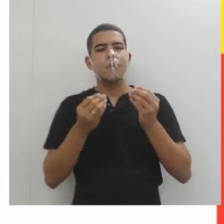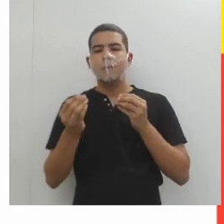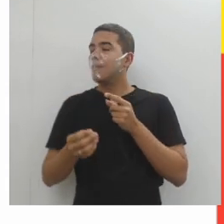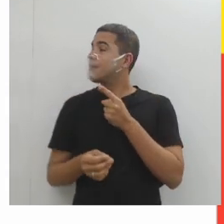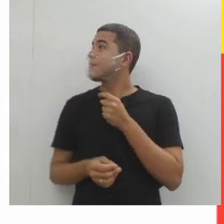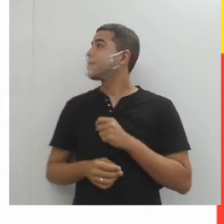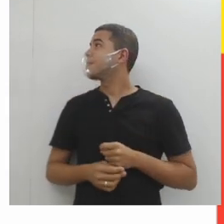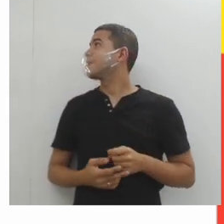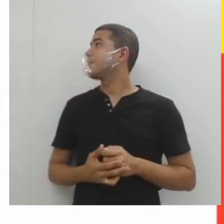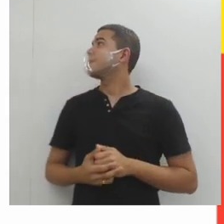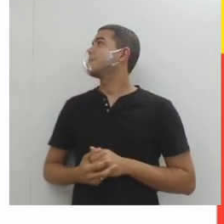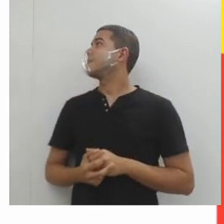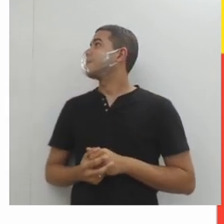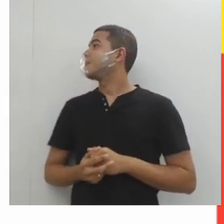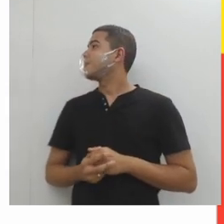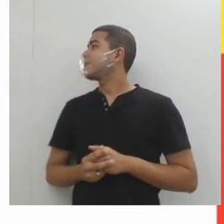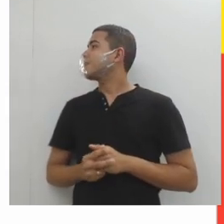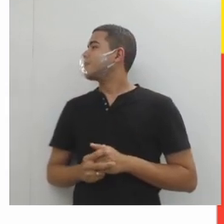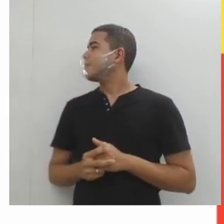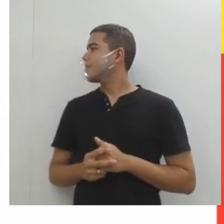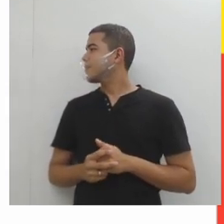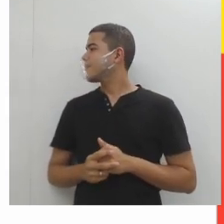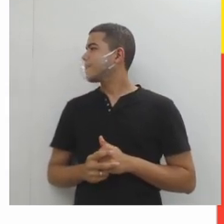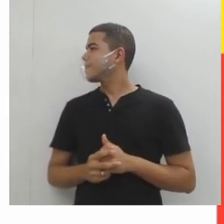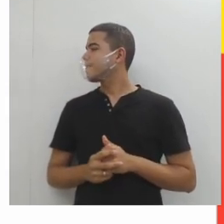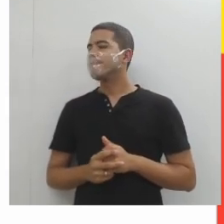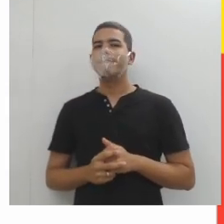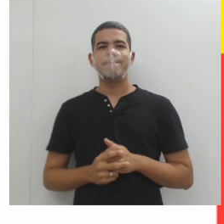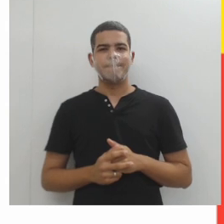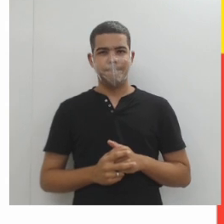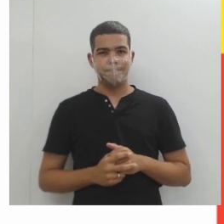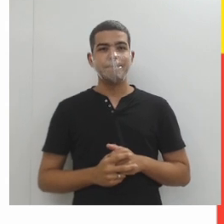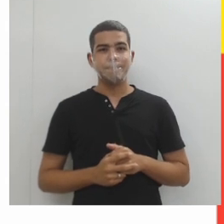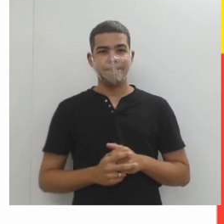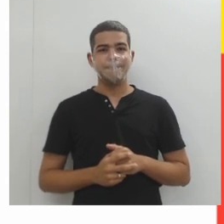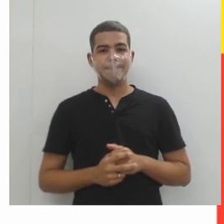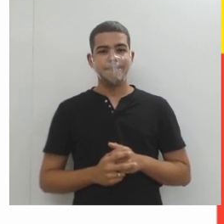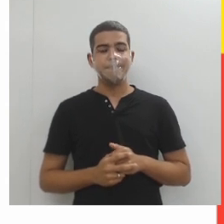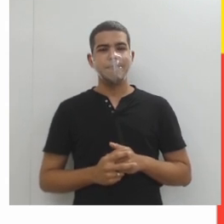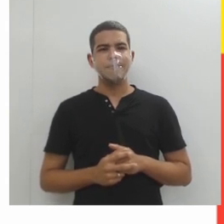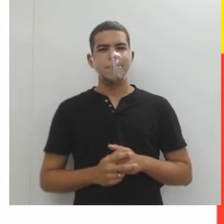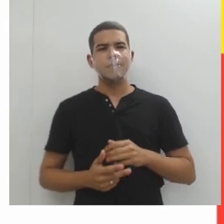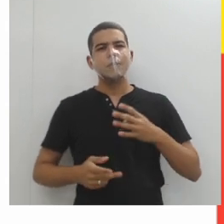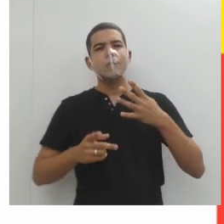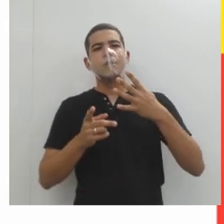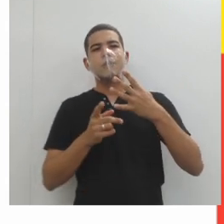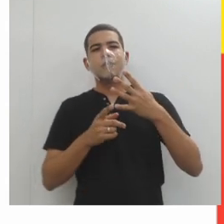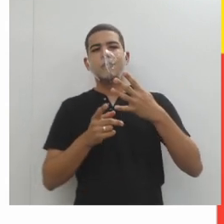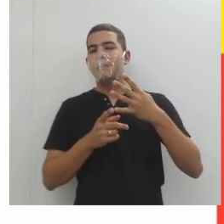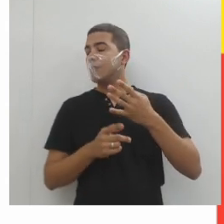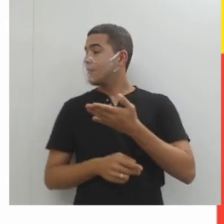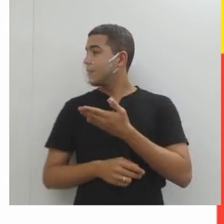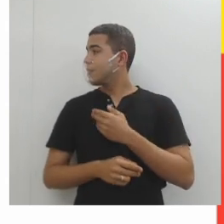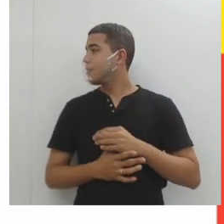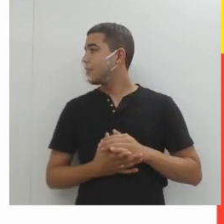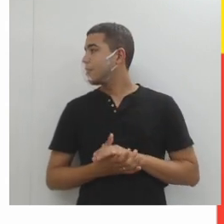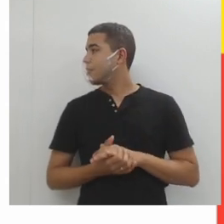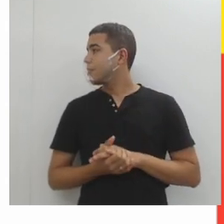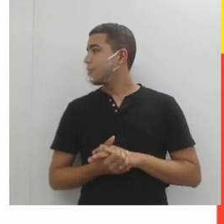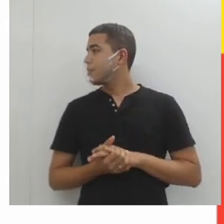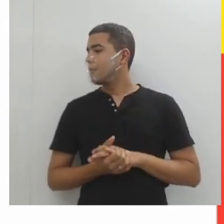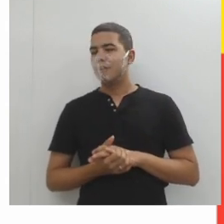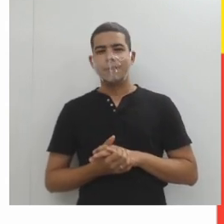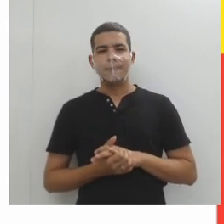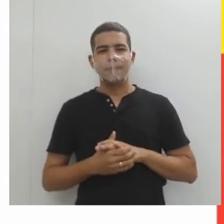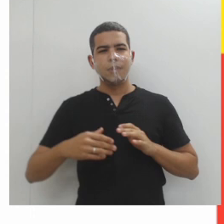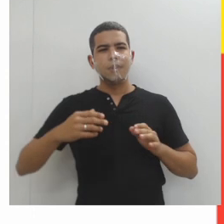have, auxiliar, they é o pronome e talked é o verbo principal. Número 4, I have lived in India. Eu